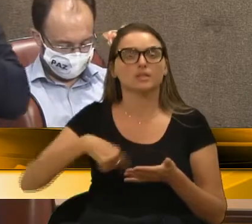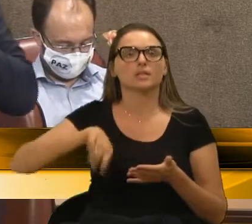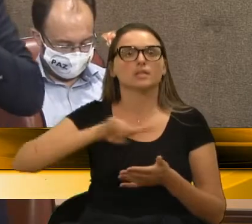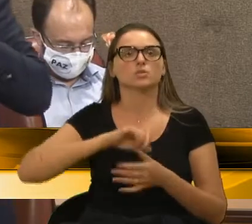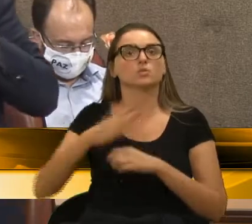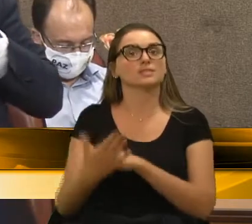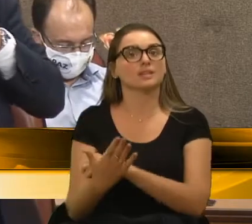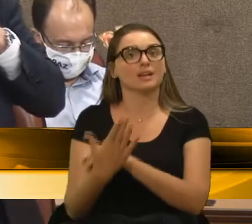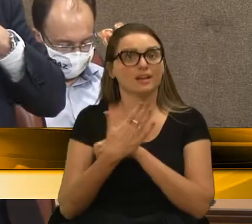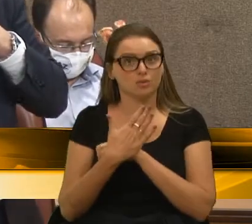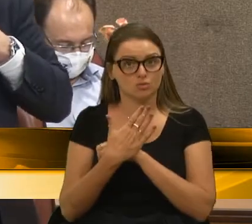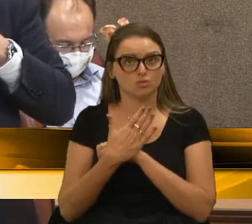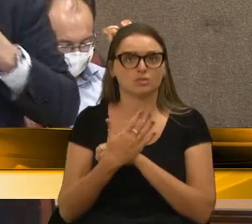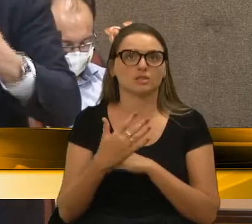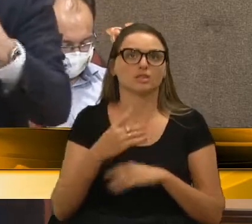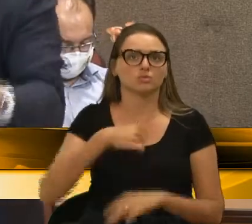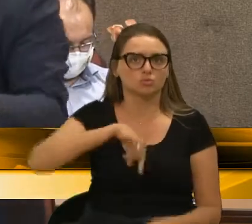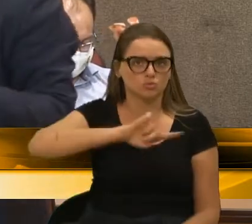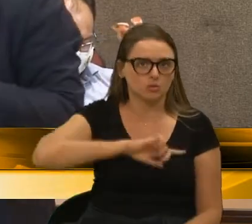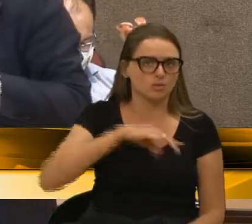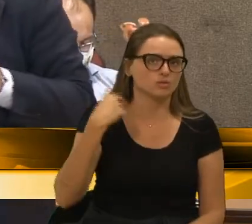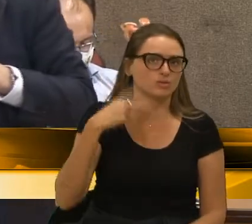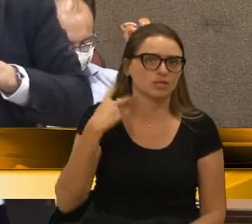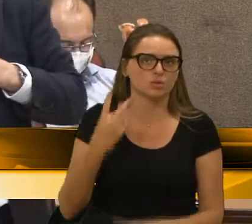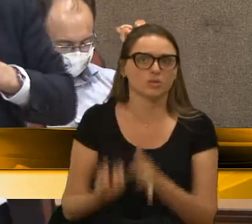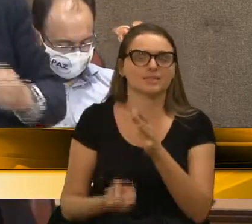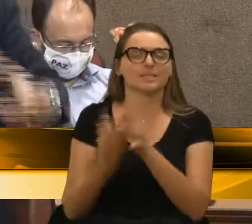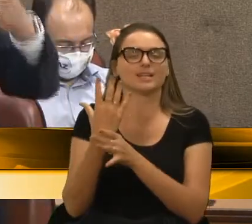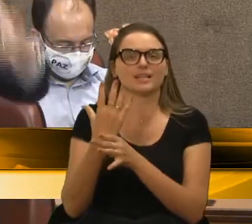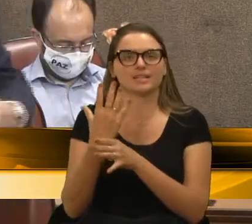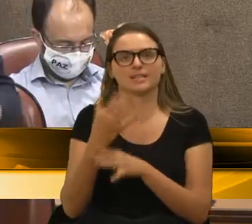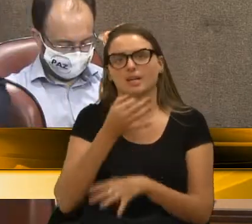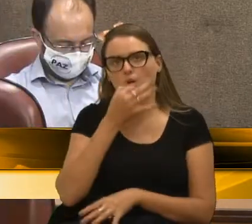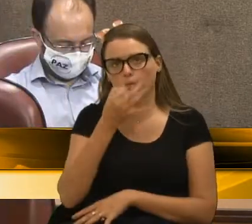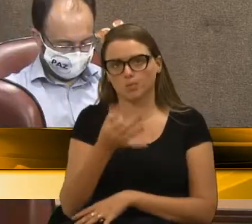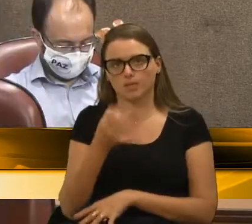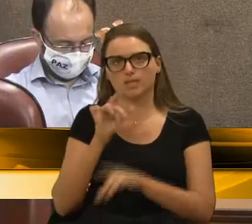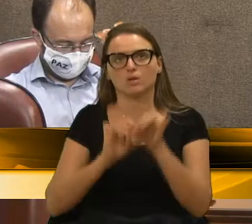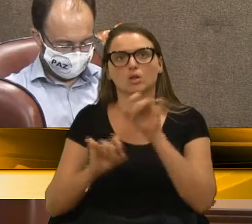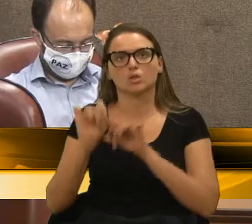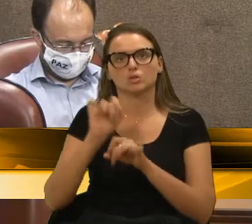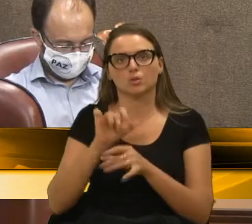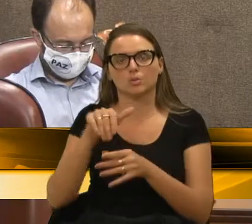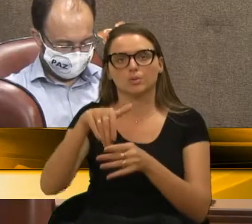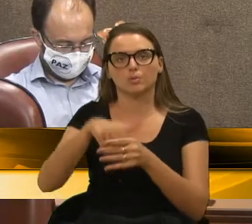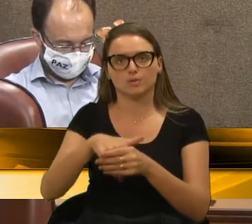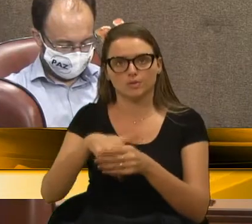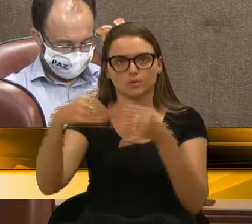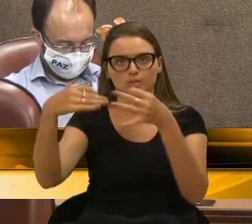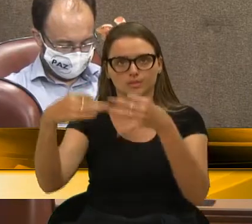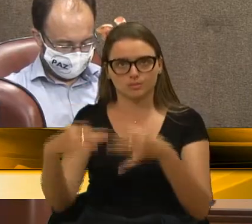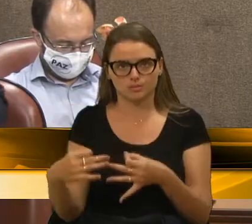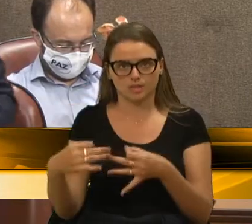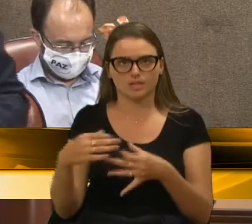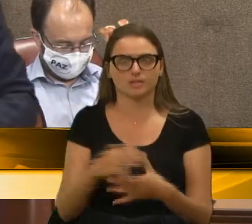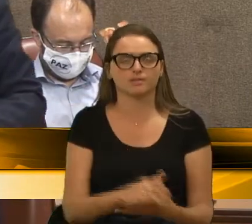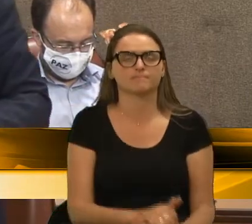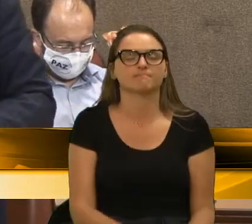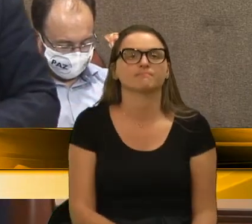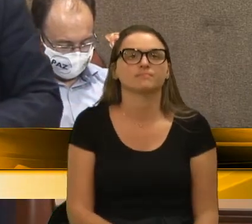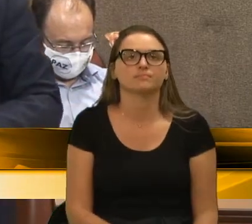esses parlamentares a formarem a sua convicção e um juízo firme para poder votar com